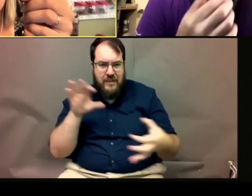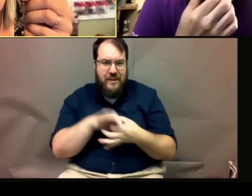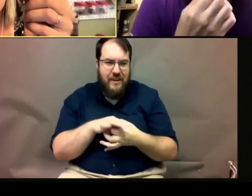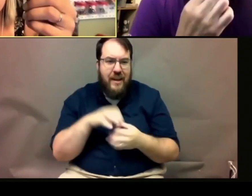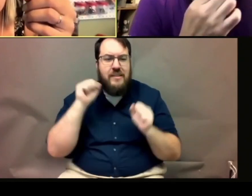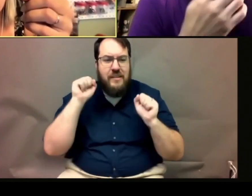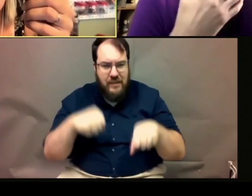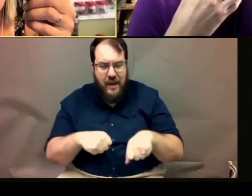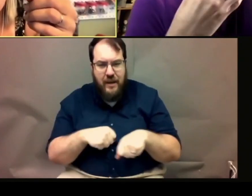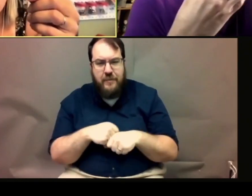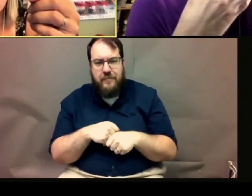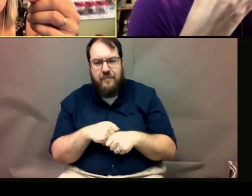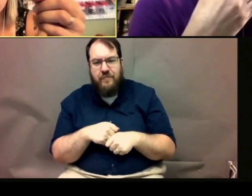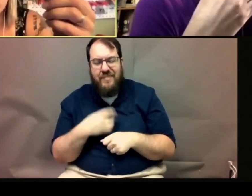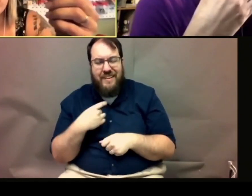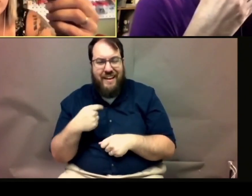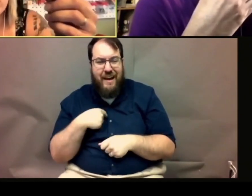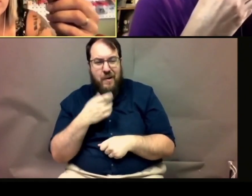nós também temos